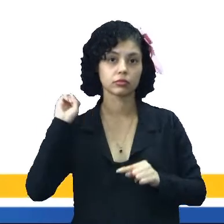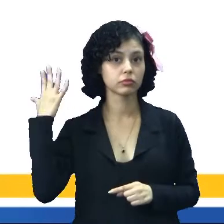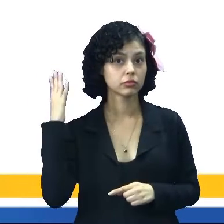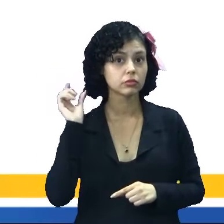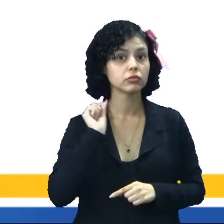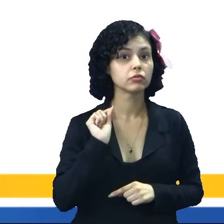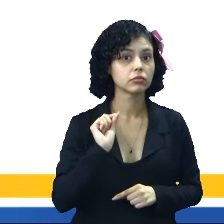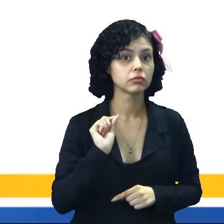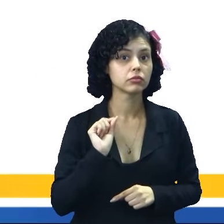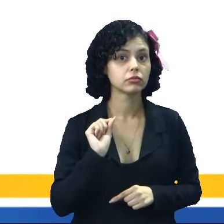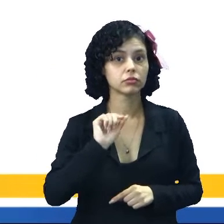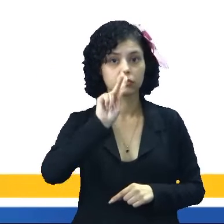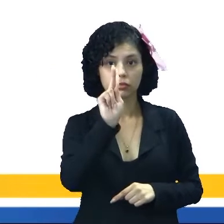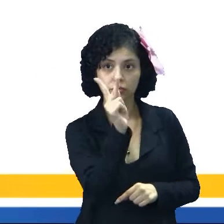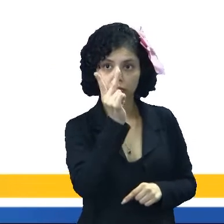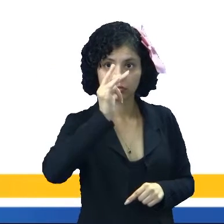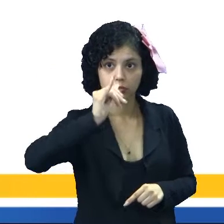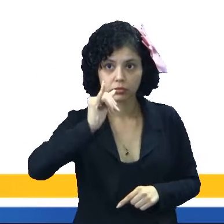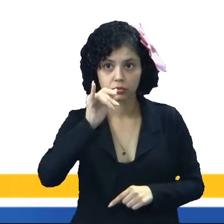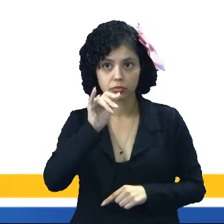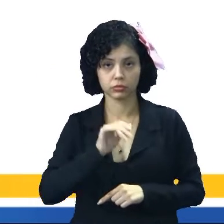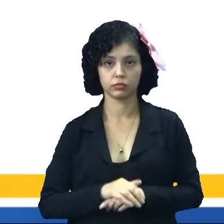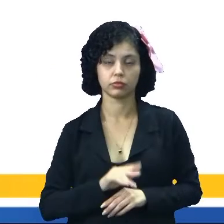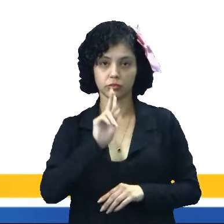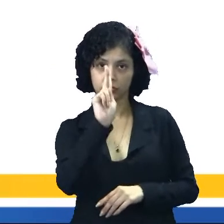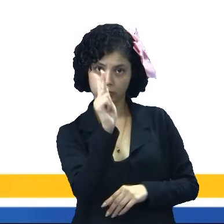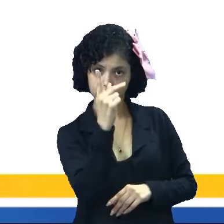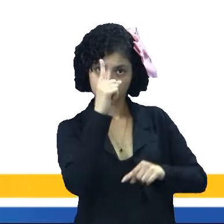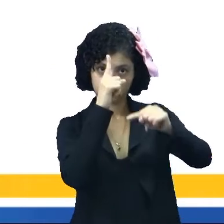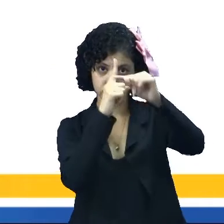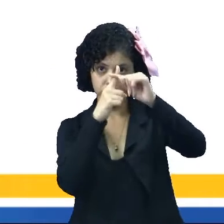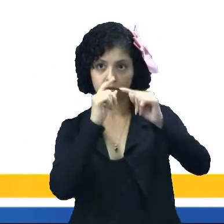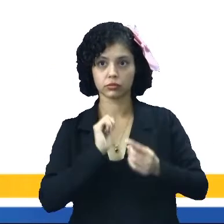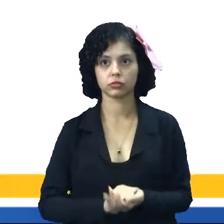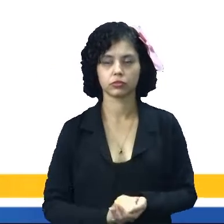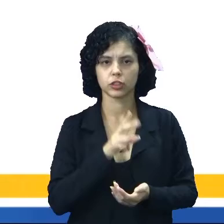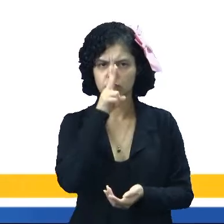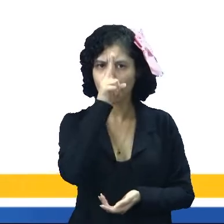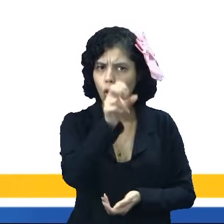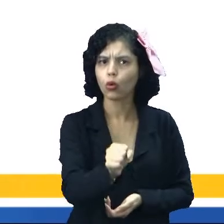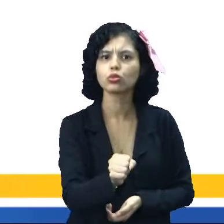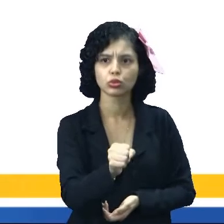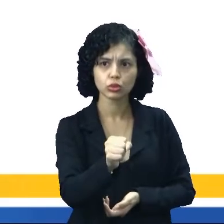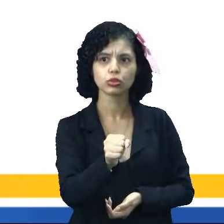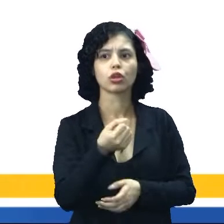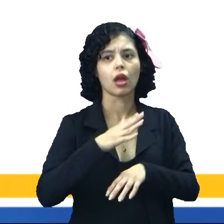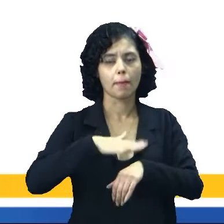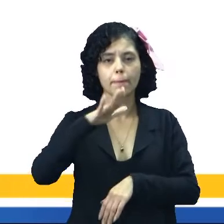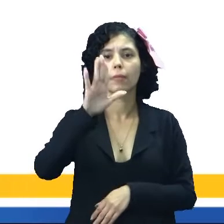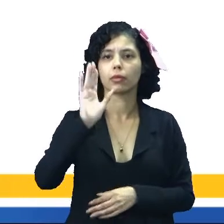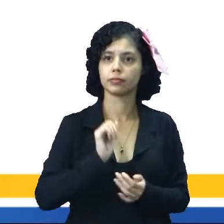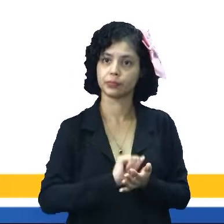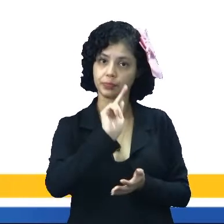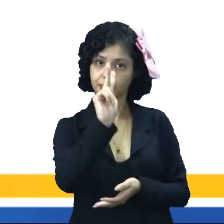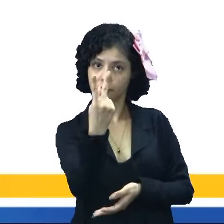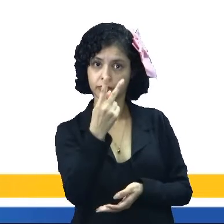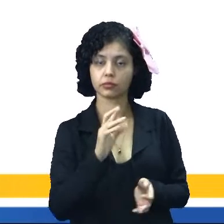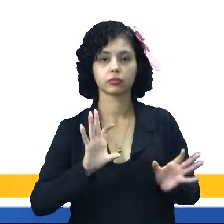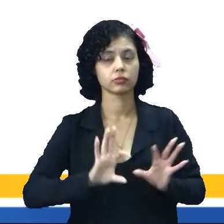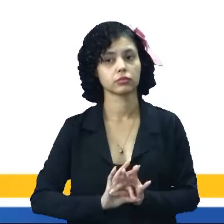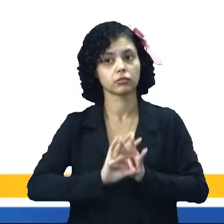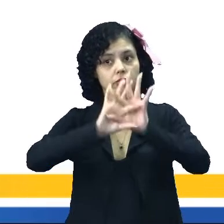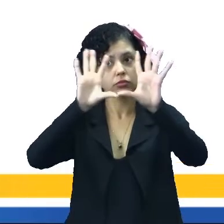cátions de hidrogênio. Então, quanto mais forte um ácido for, mais íons de hidrogênio ele